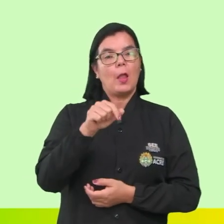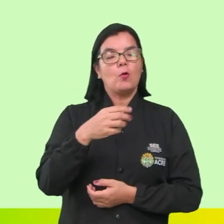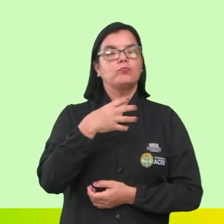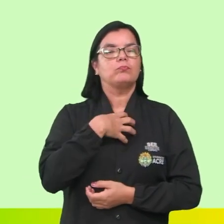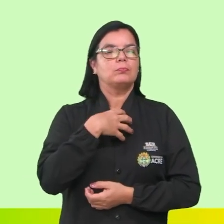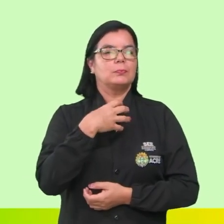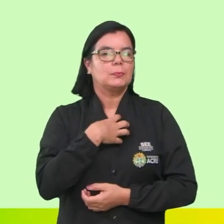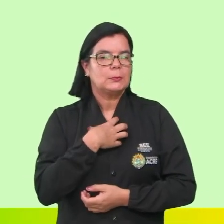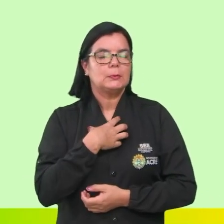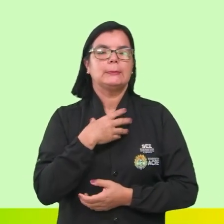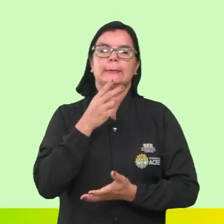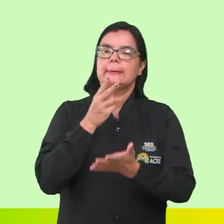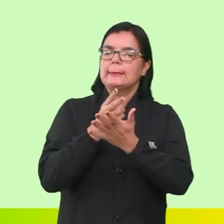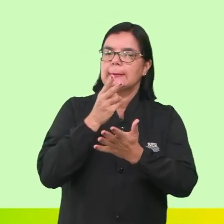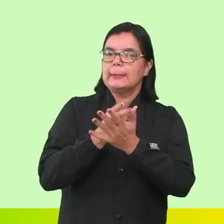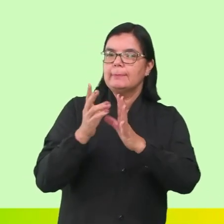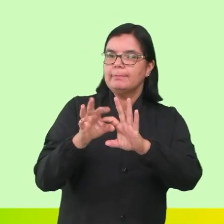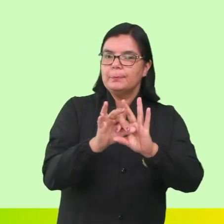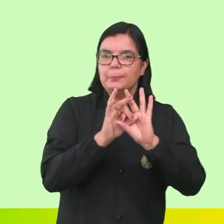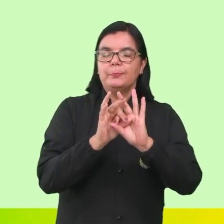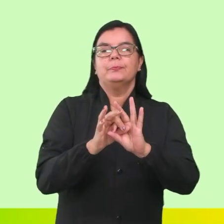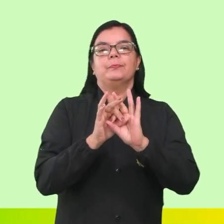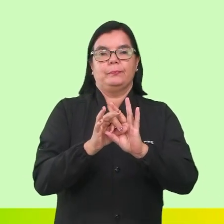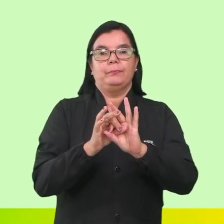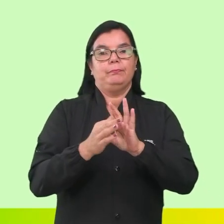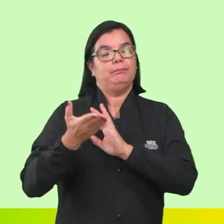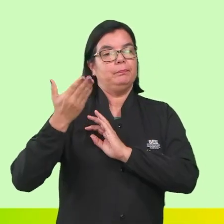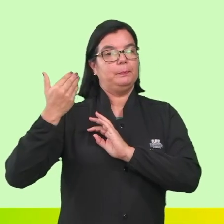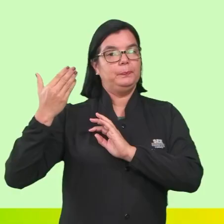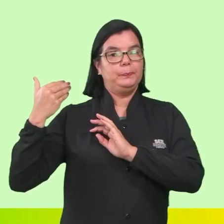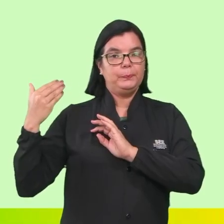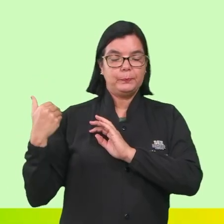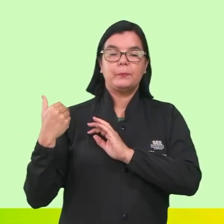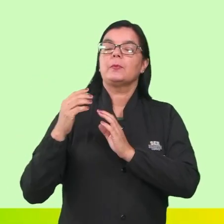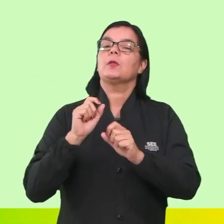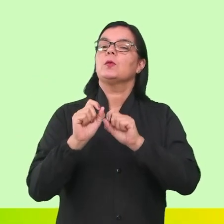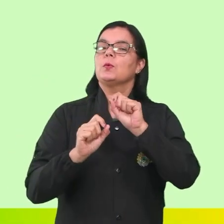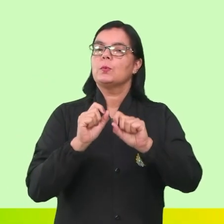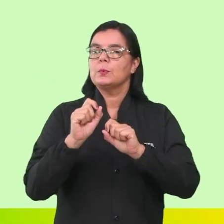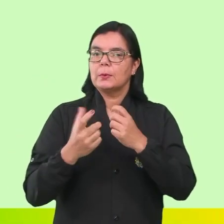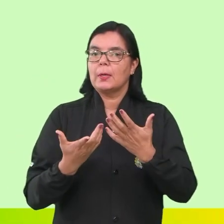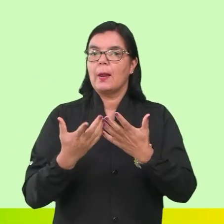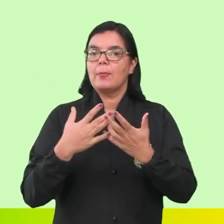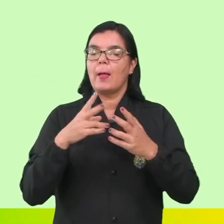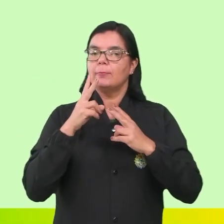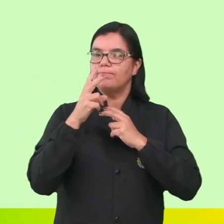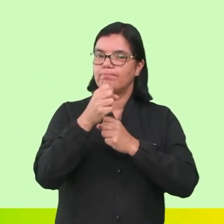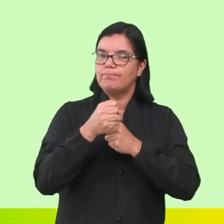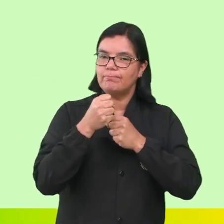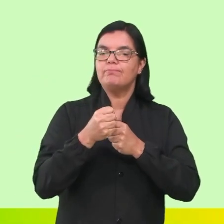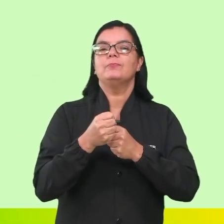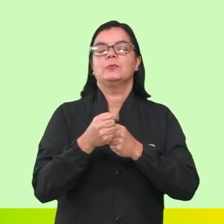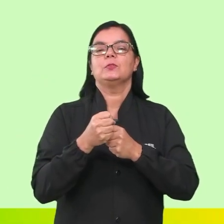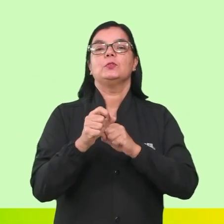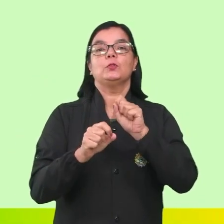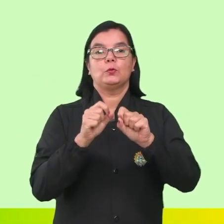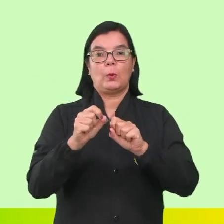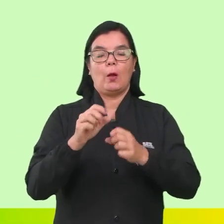maneira, né, de estarem sempre conectados com seus antepassados e carrega uma poderosa